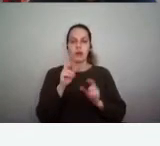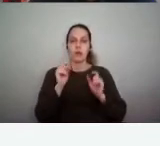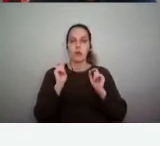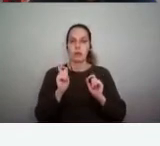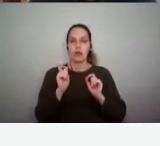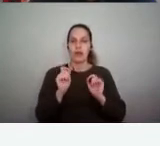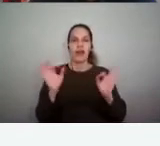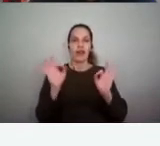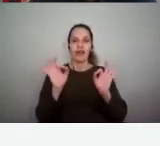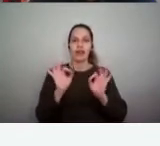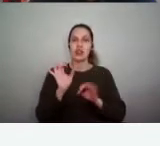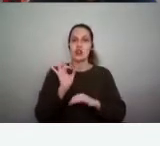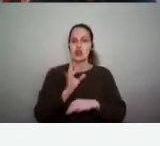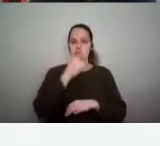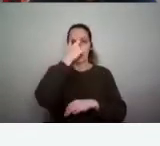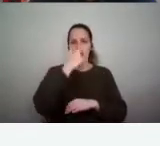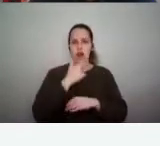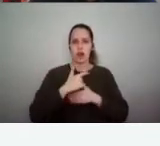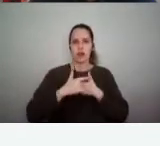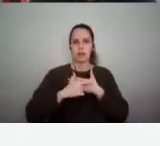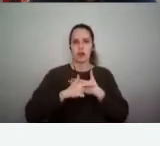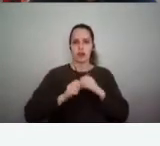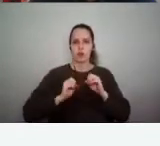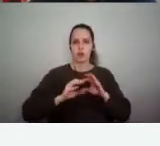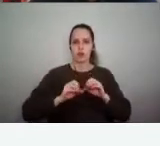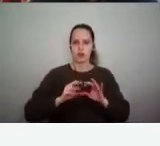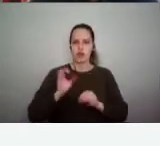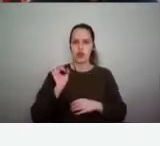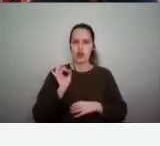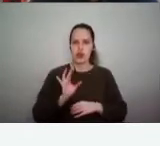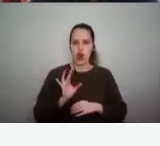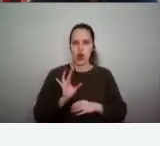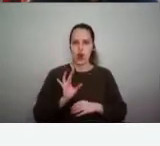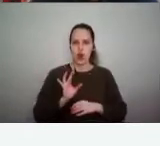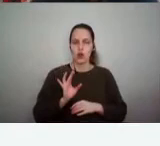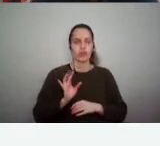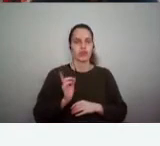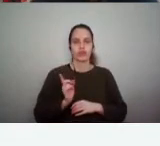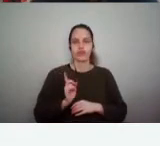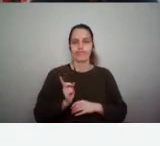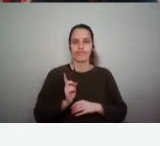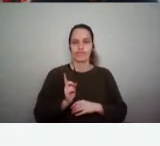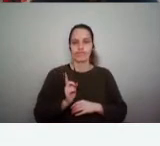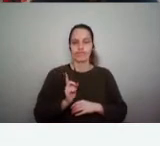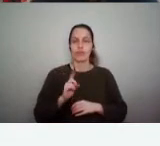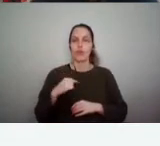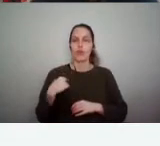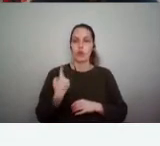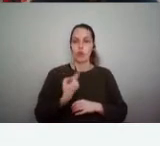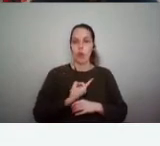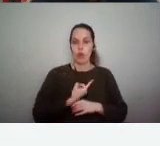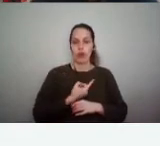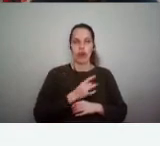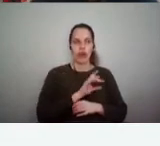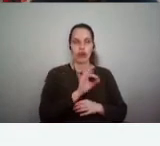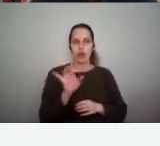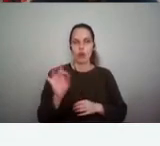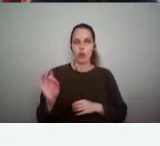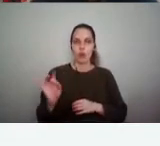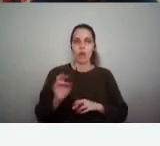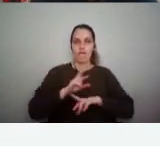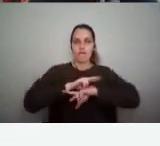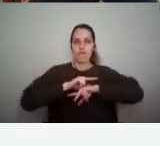educador, né? A gente é um arranjamento de coisas e se coloca